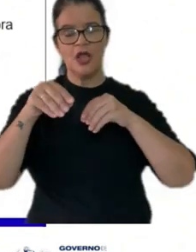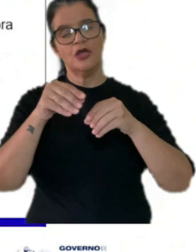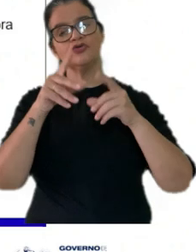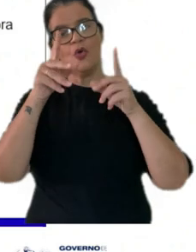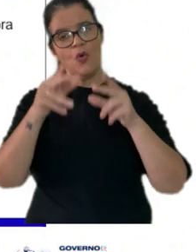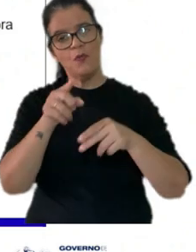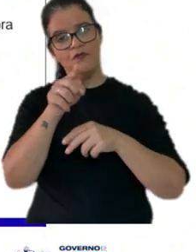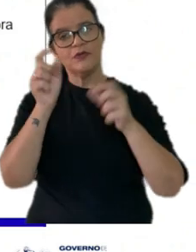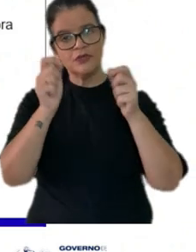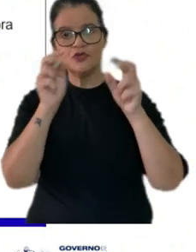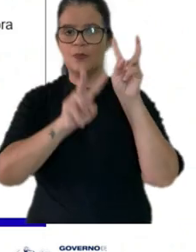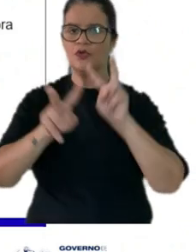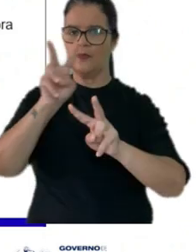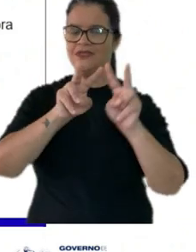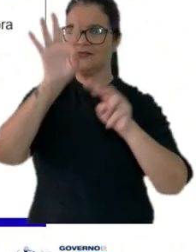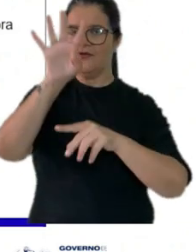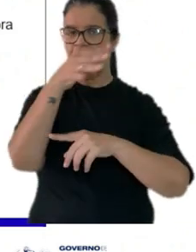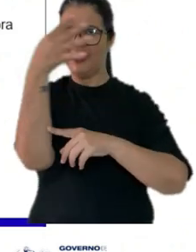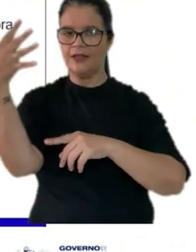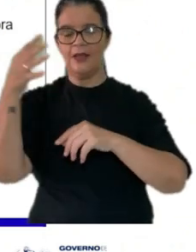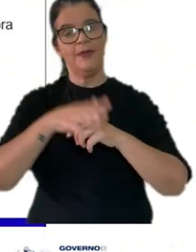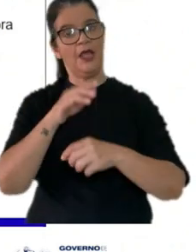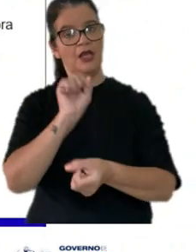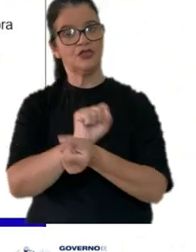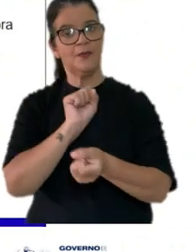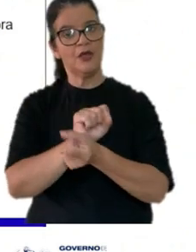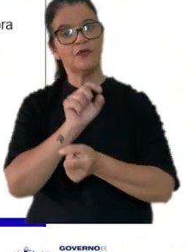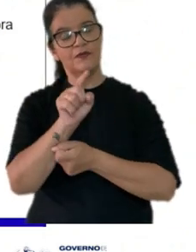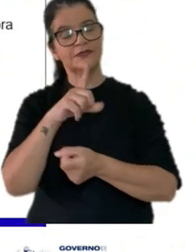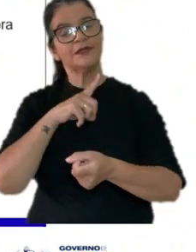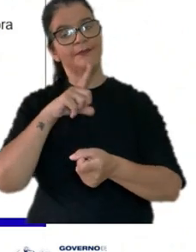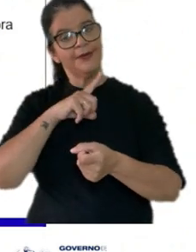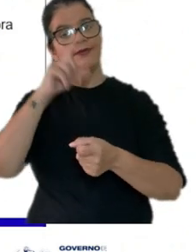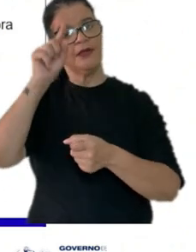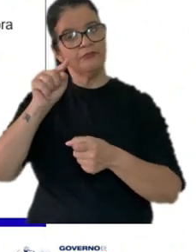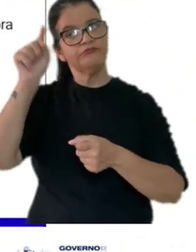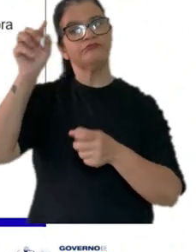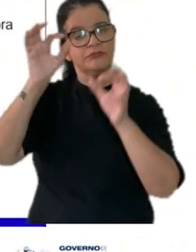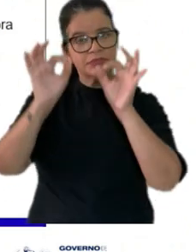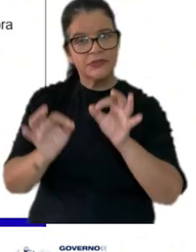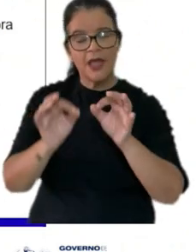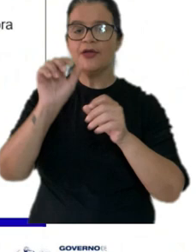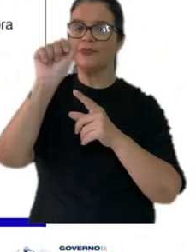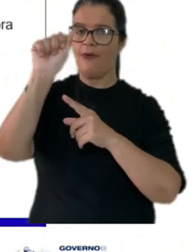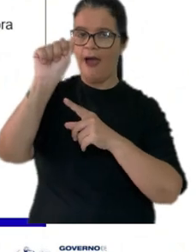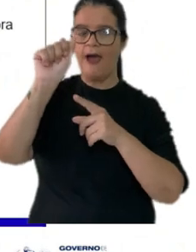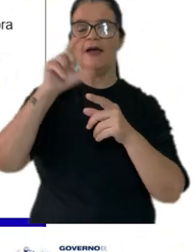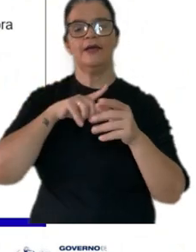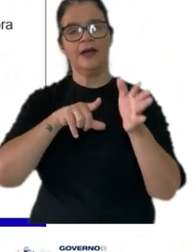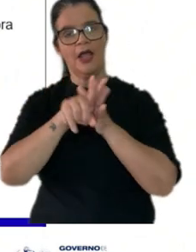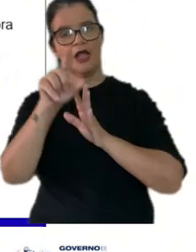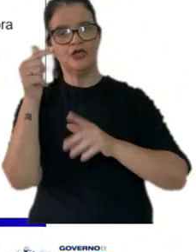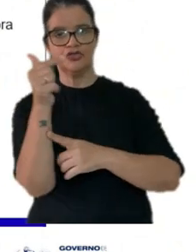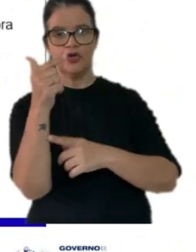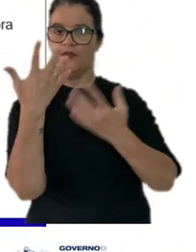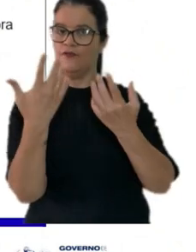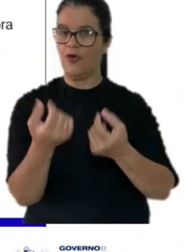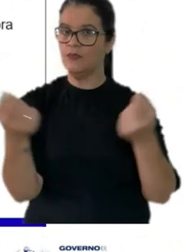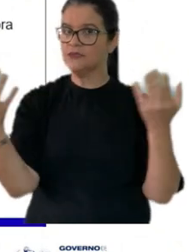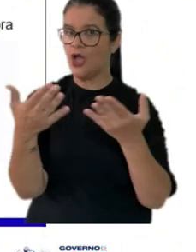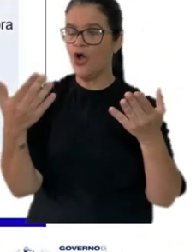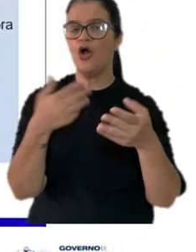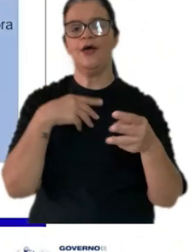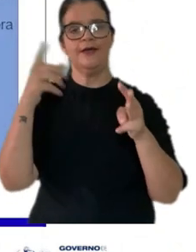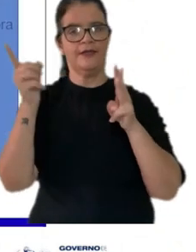podem observar aí na tabela espero que você também tenha gabaritado essa alternativa A na questão 2 vamos agora para a questão